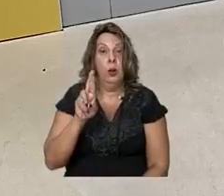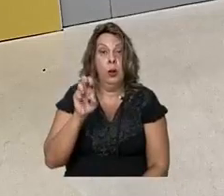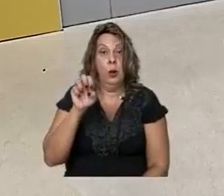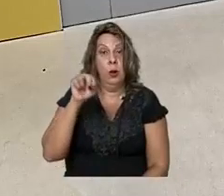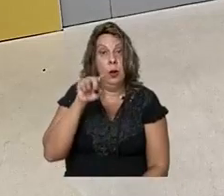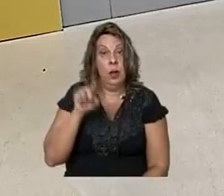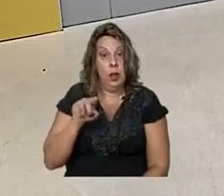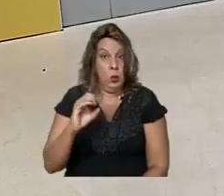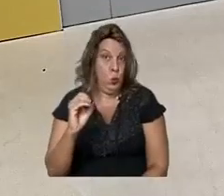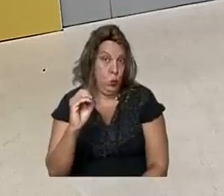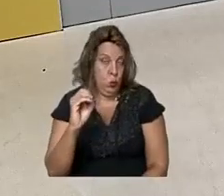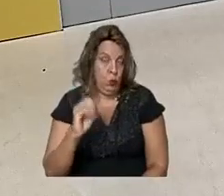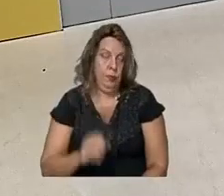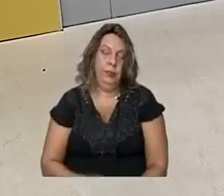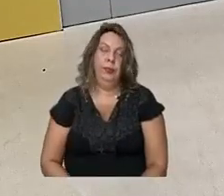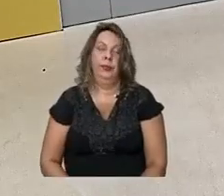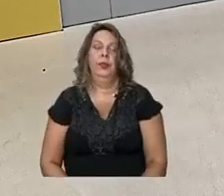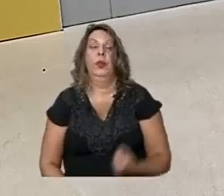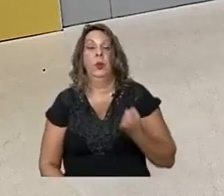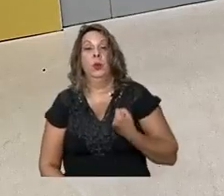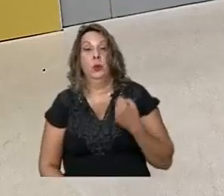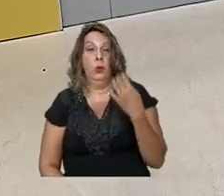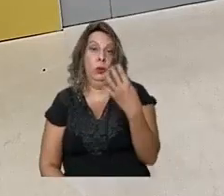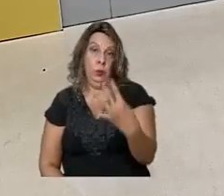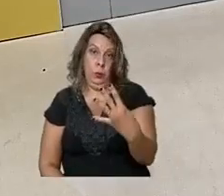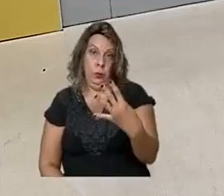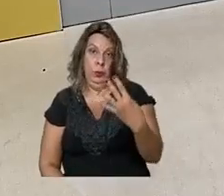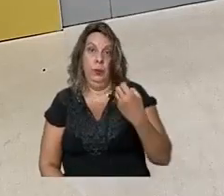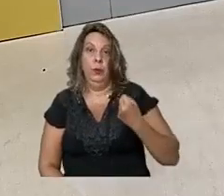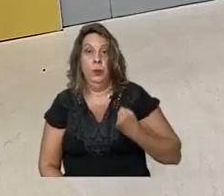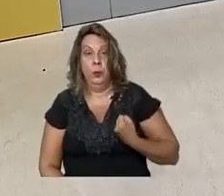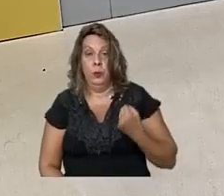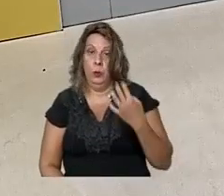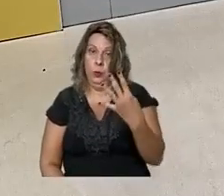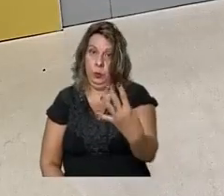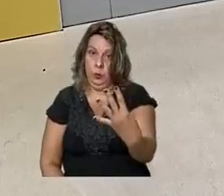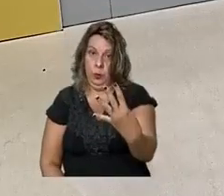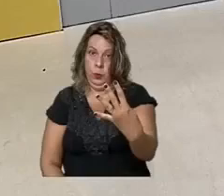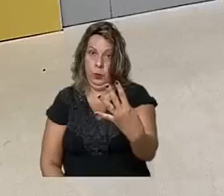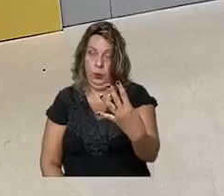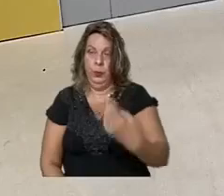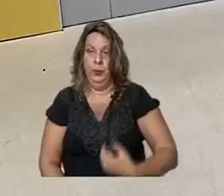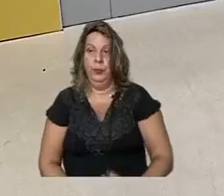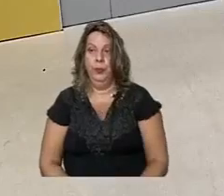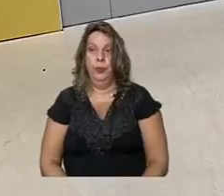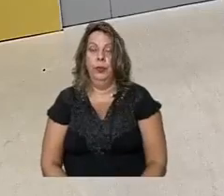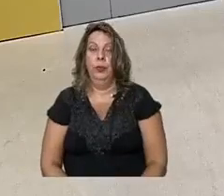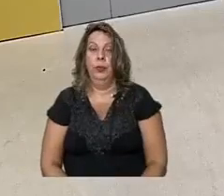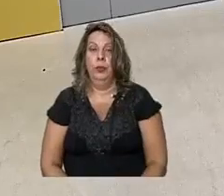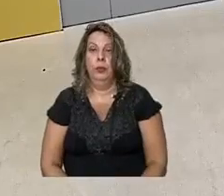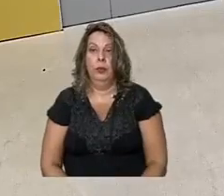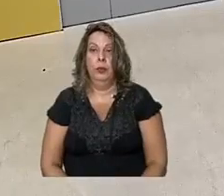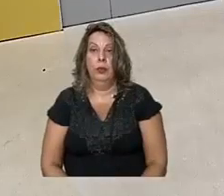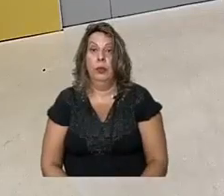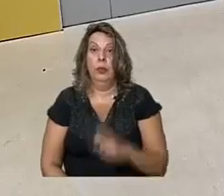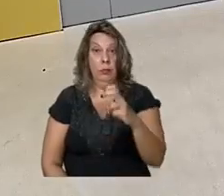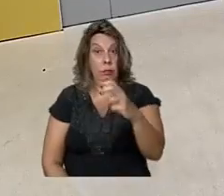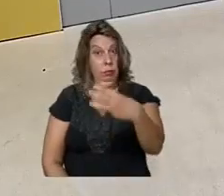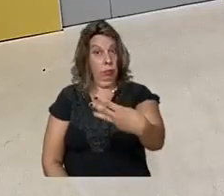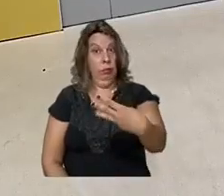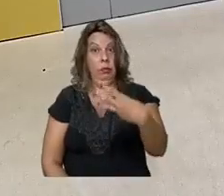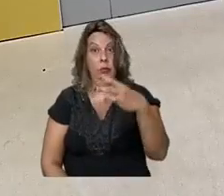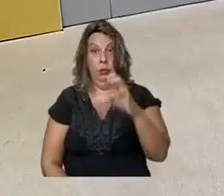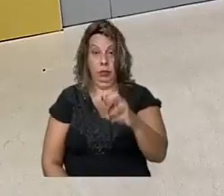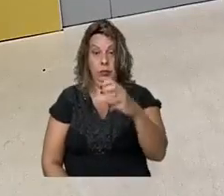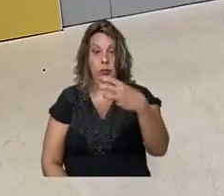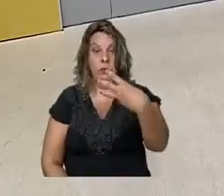Estão na audiência, né? Número 4 agora, número 4. 4, 4, marque comigo também